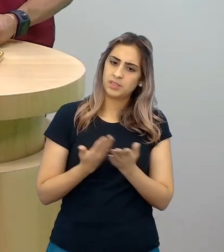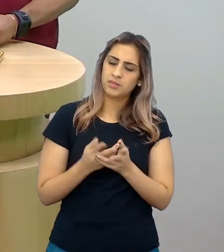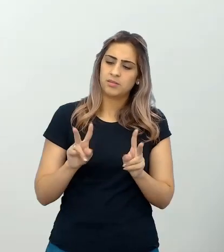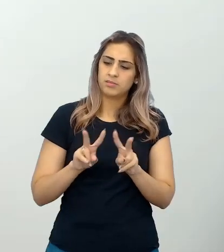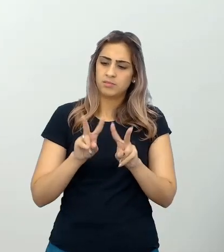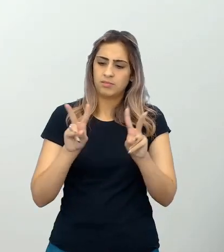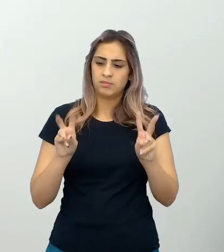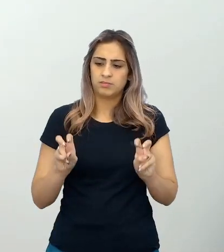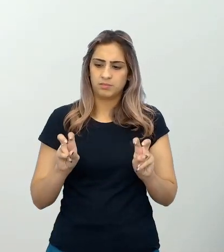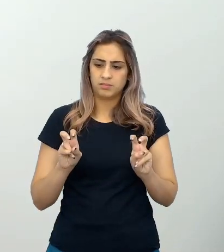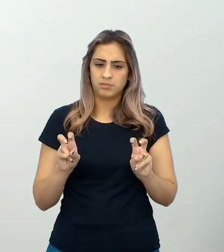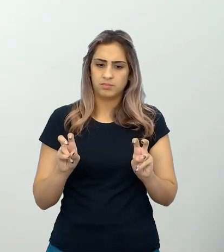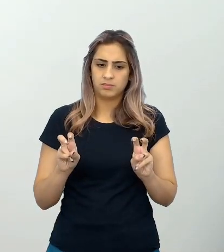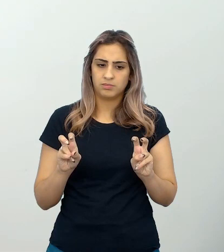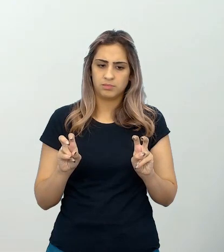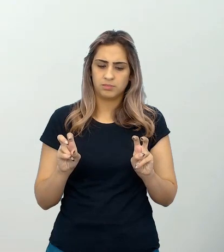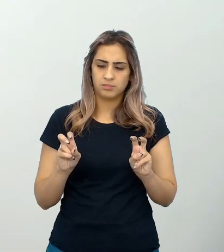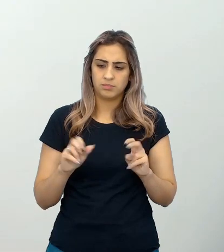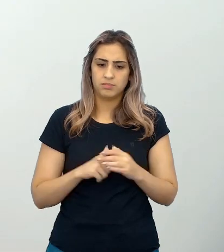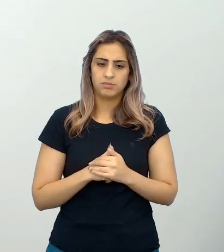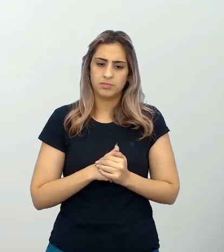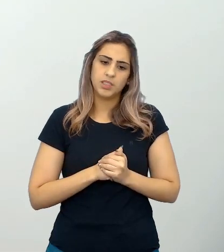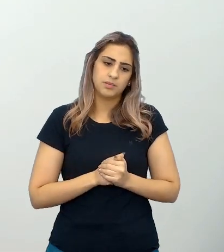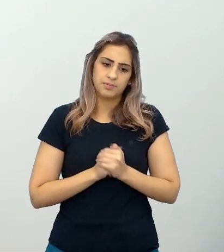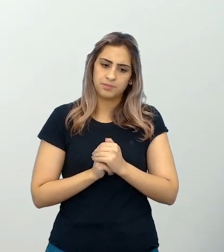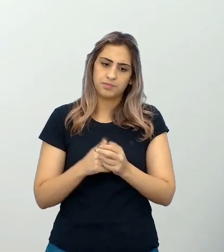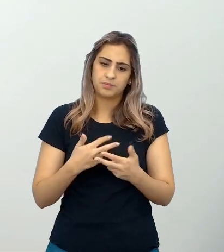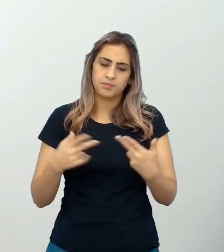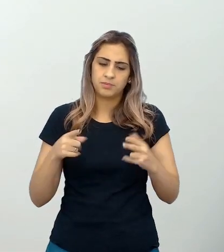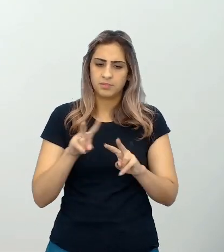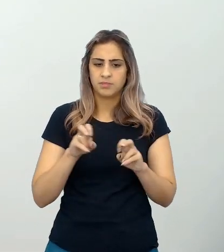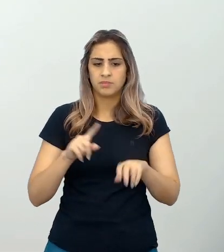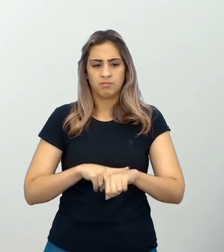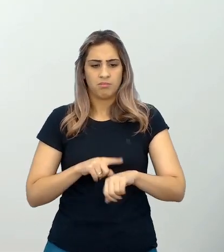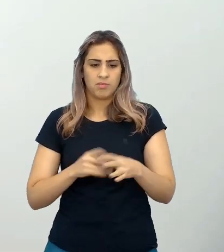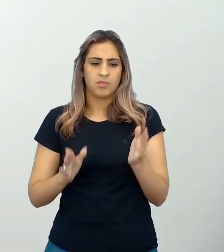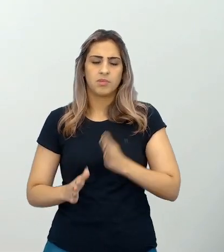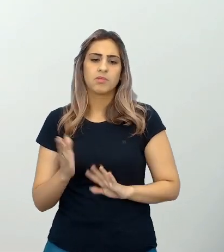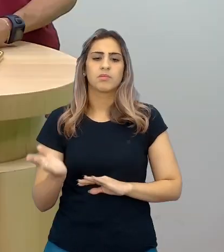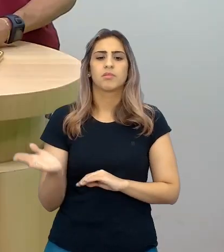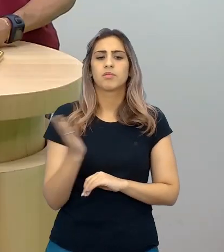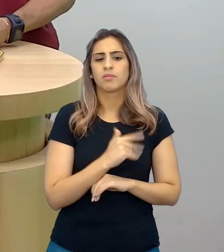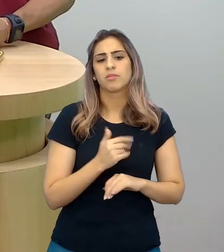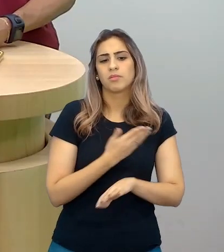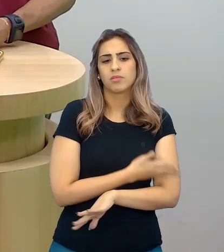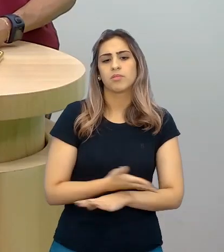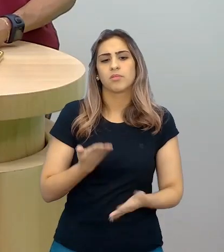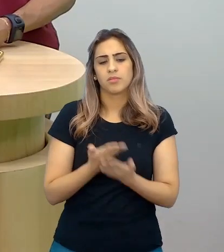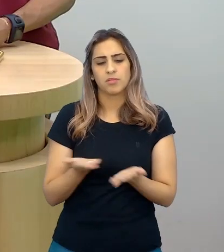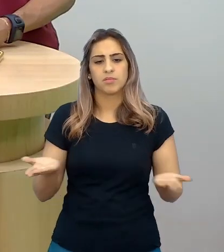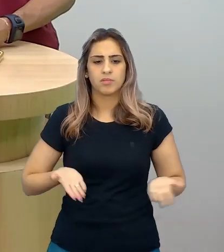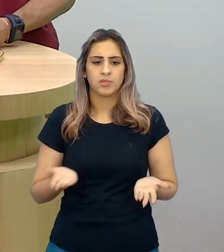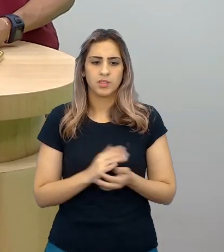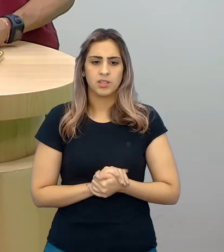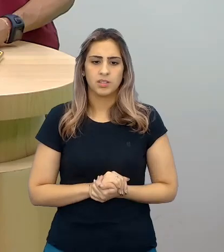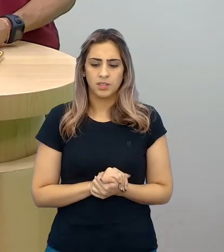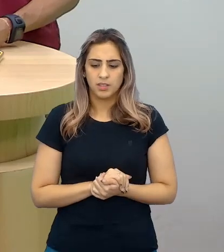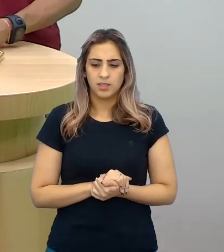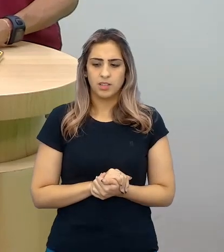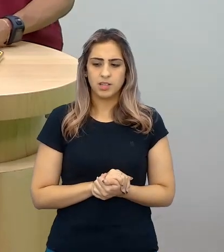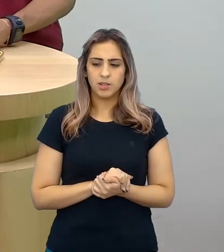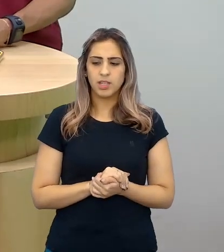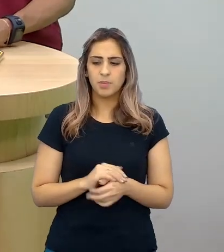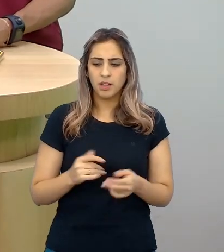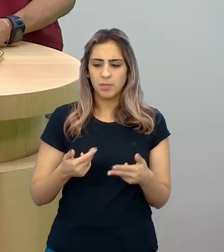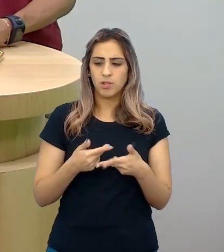aquele direcionamento, tem aquela pitadinha aí que, né, sobre esse tema. Legal? Muito bem. Bom, Então agora a gente vai começar a aula de hoje. Vamos? Tá bom? Então, para começar a aula de hoje, a gente vai